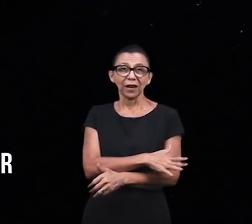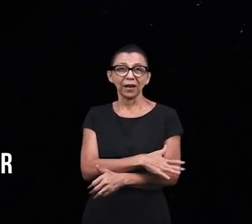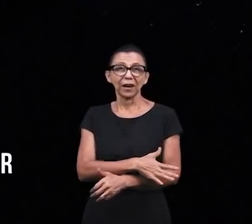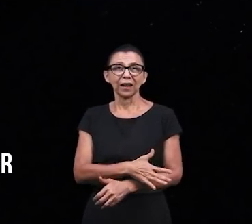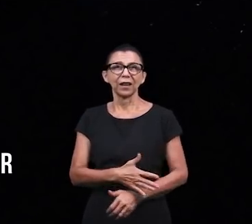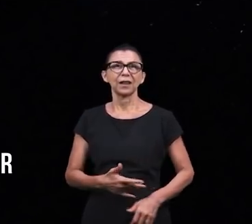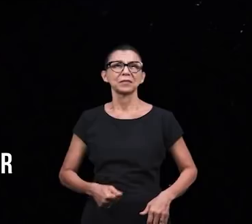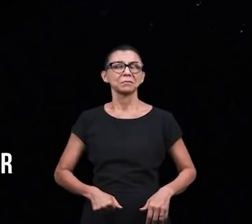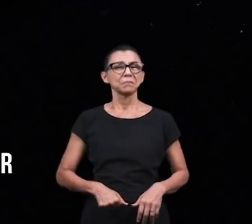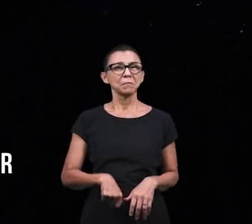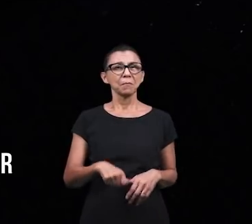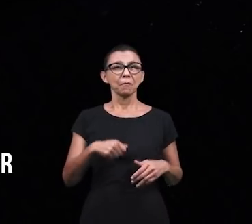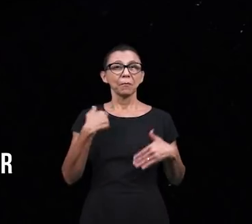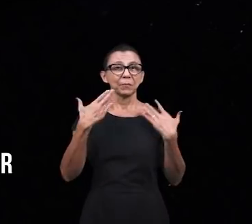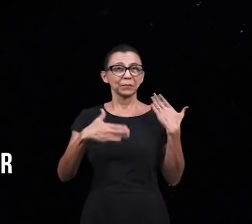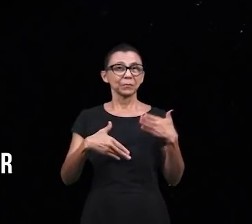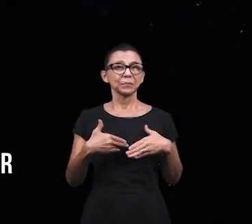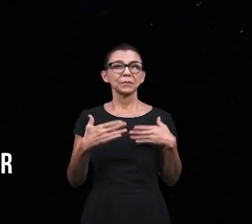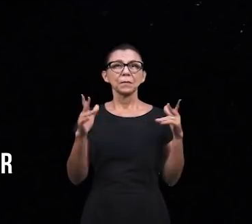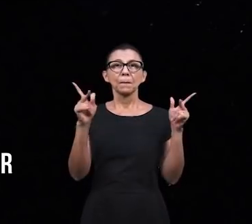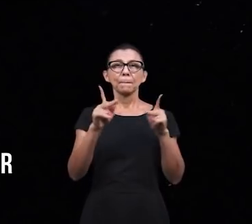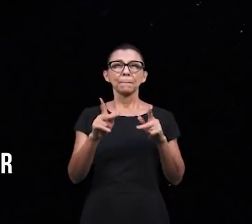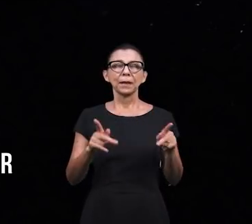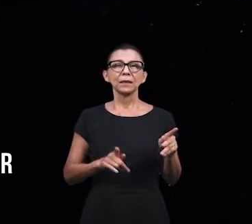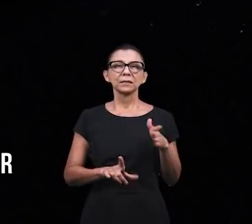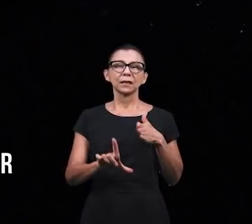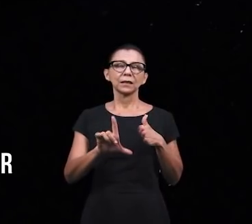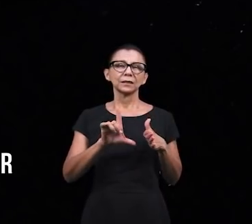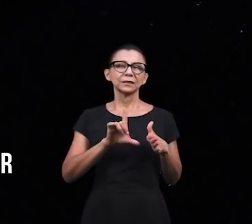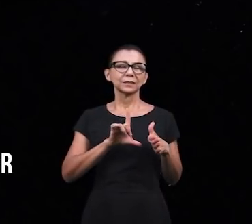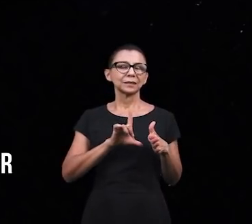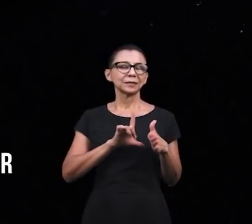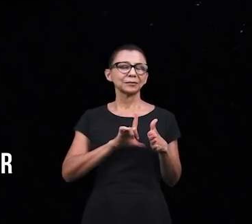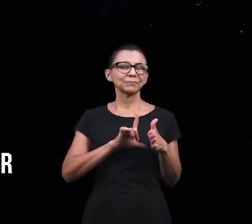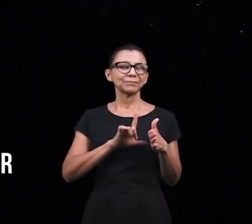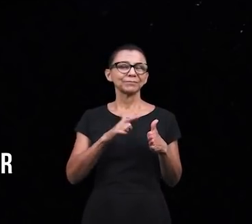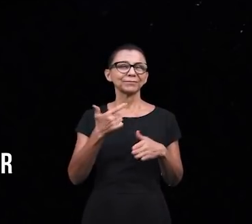paz nem alegria, até que o